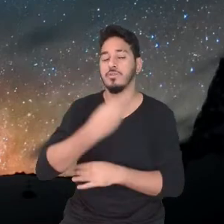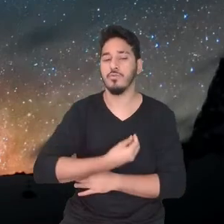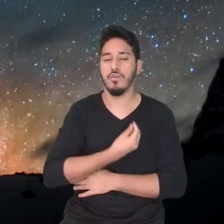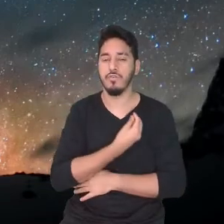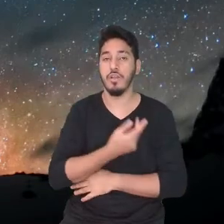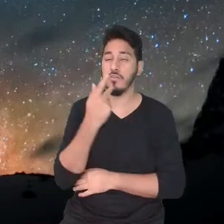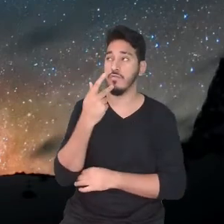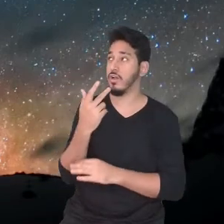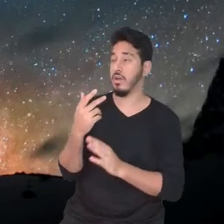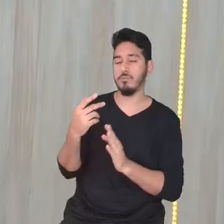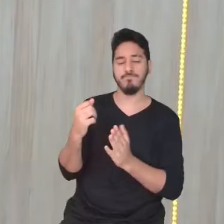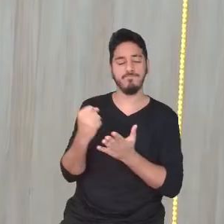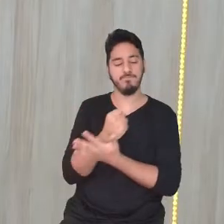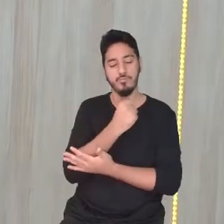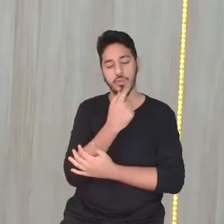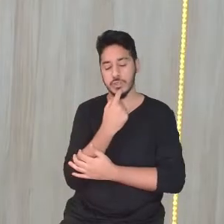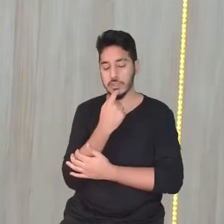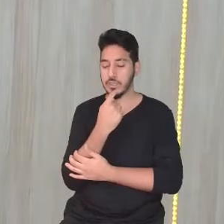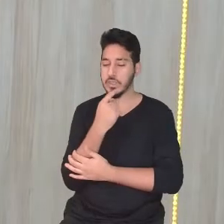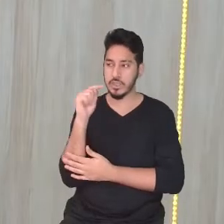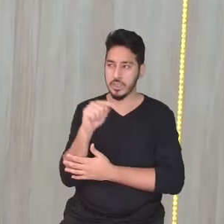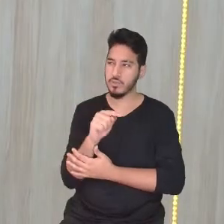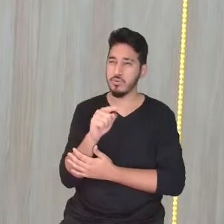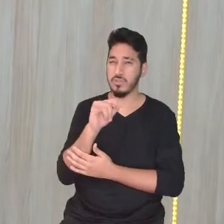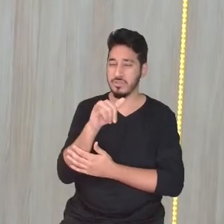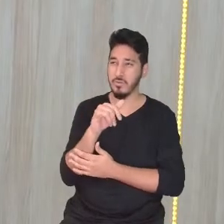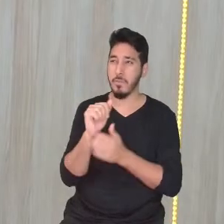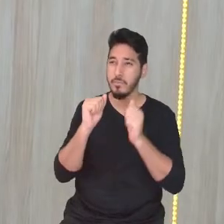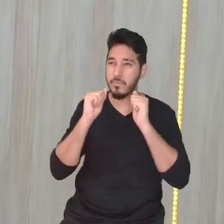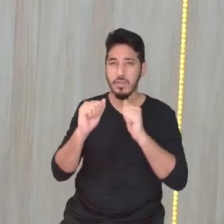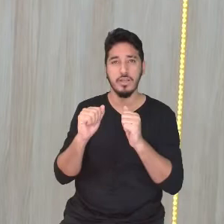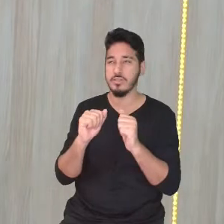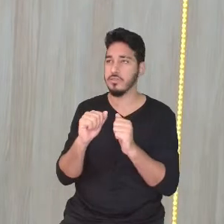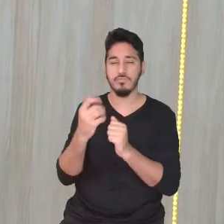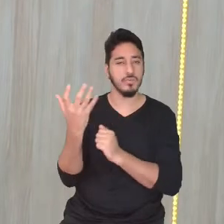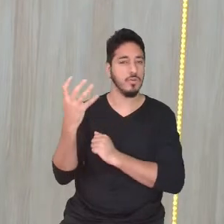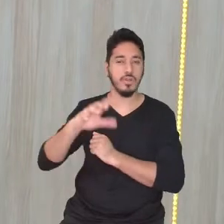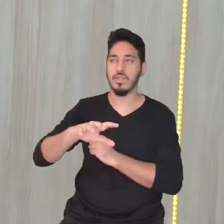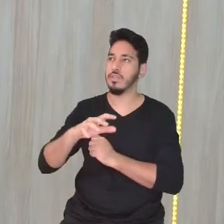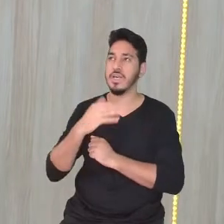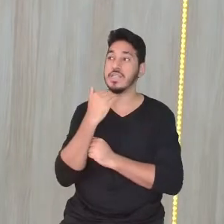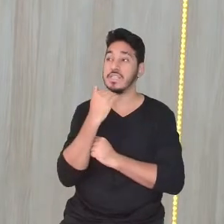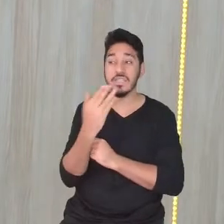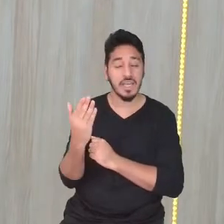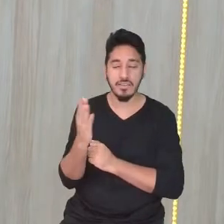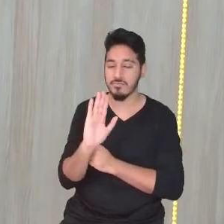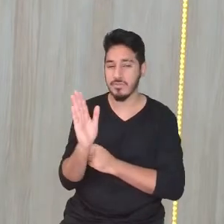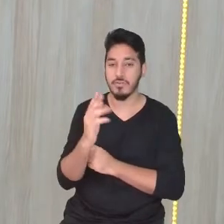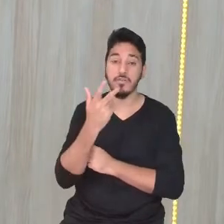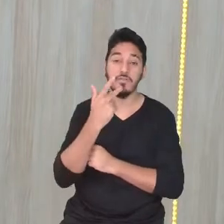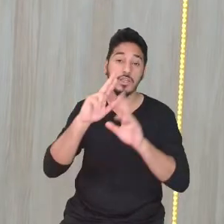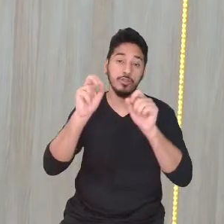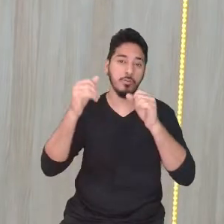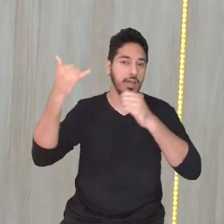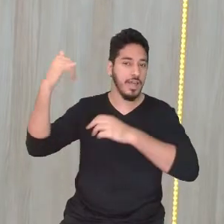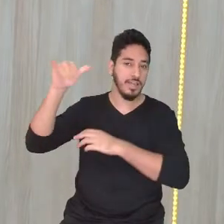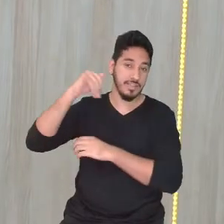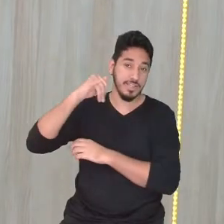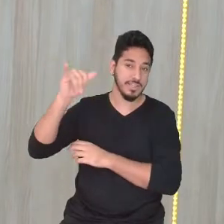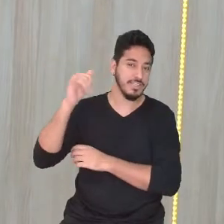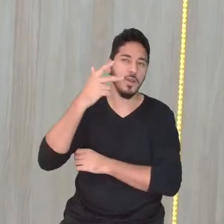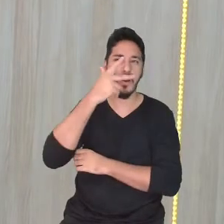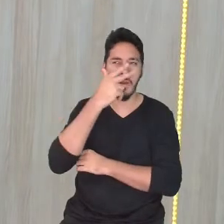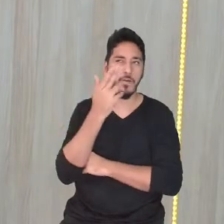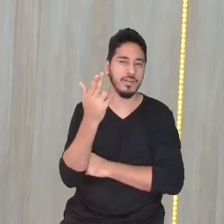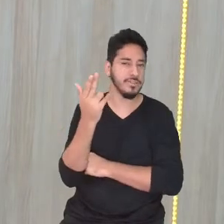você diz, poxa, isso se eu pudesse, eu não queria viver sem. Eu dei o exemplo da energia elétrica, né? Acho que